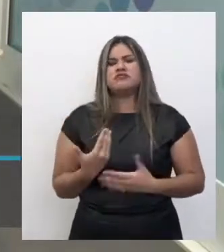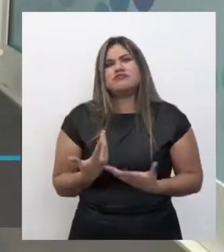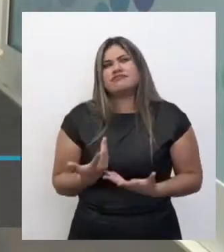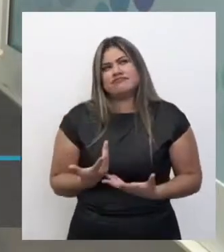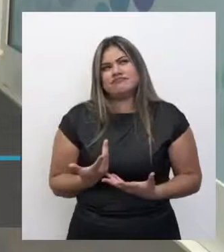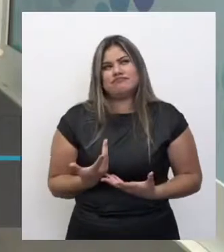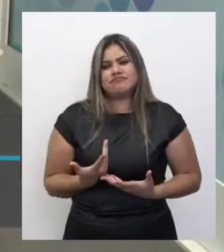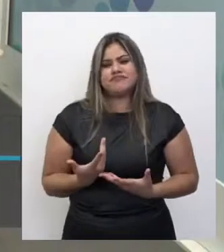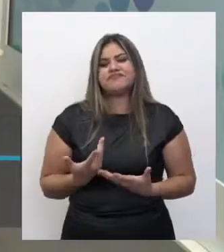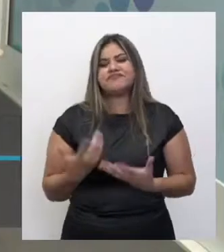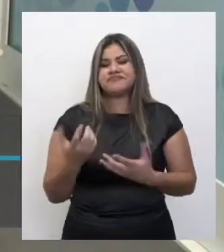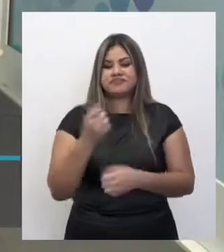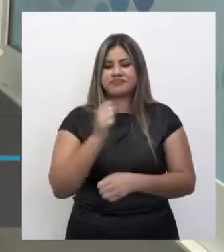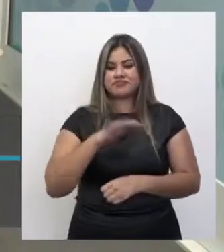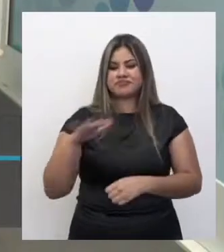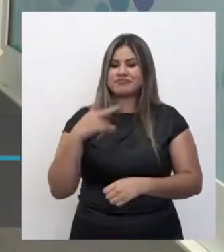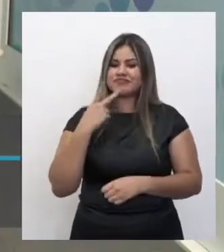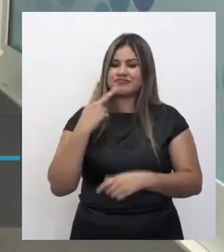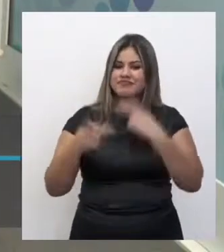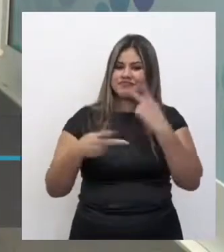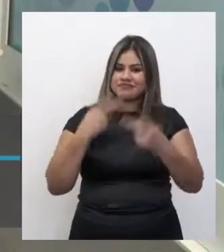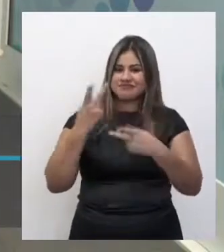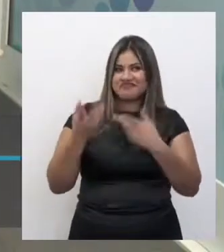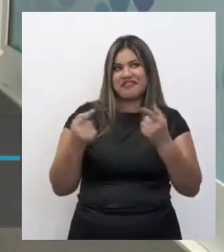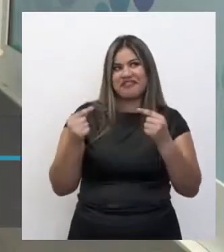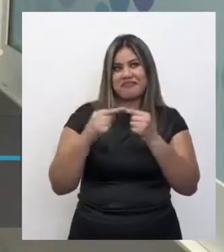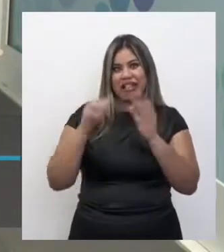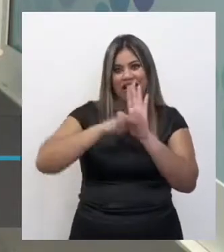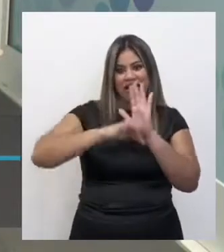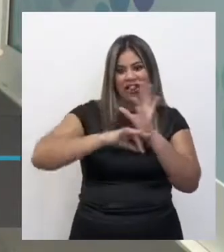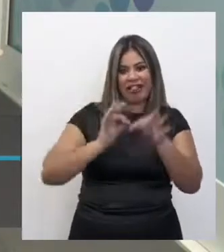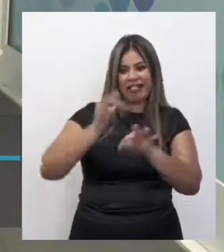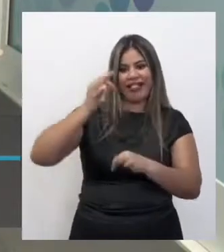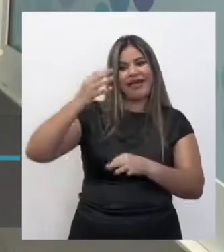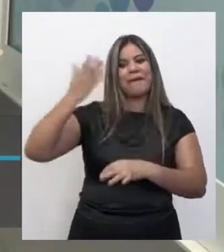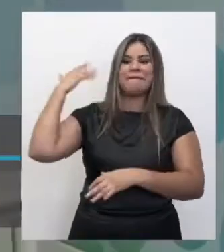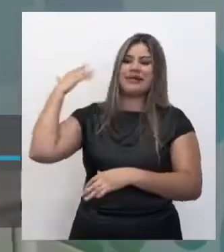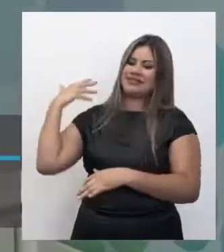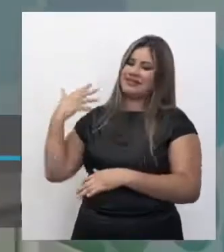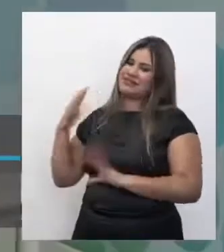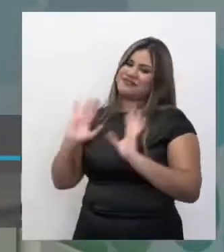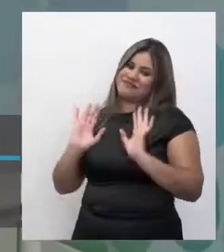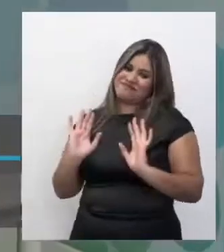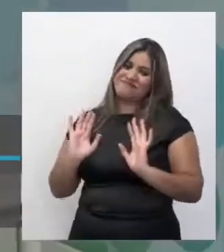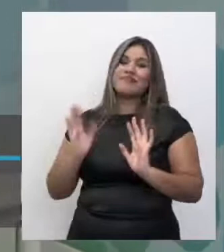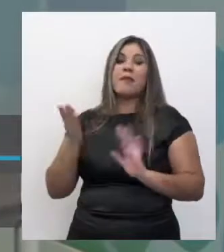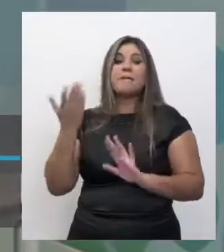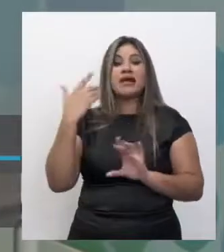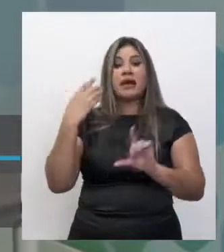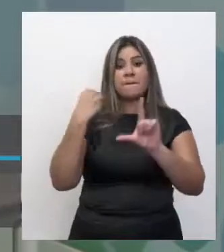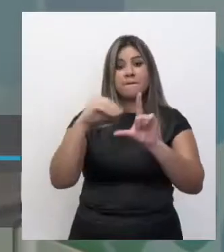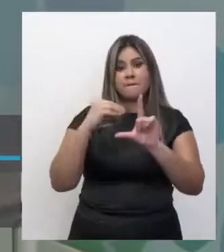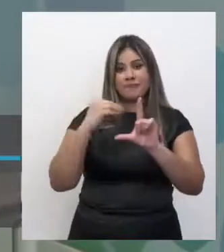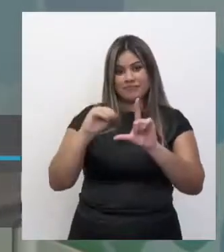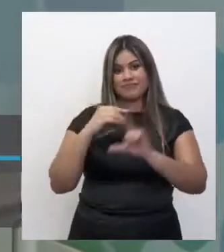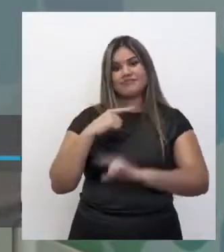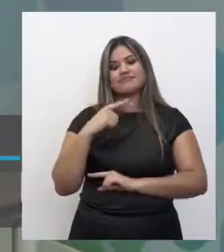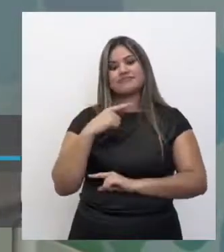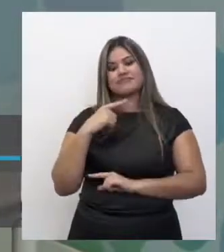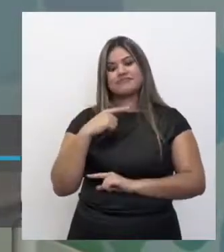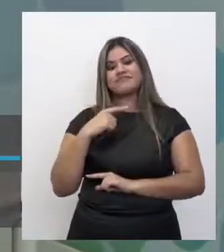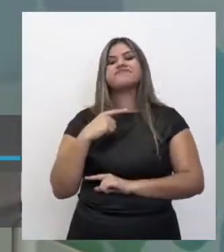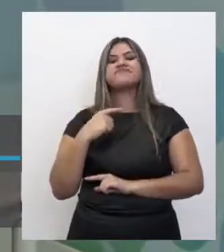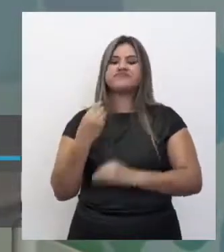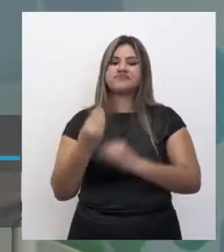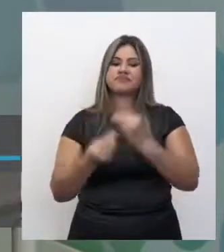até um aluno comentou aqui que textão é coisa do passado, né? Antigamente, na época do blog, né, que a pessoa fazia blog, eu